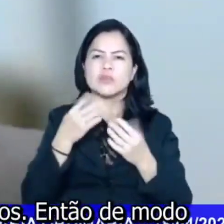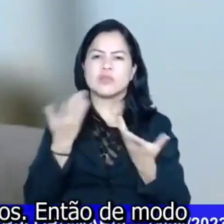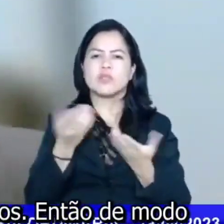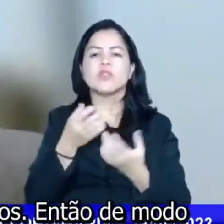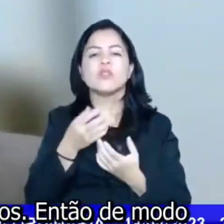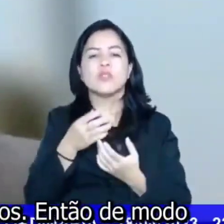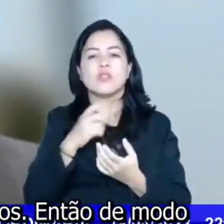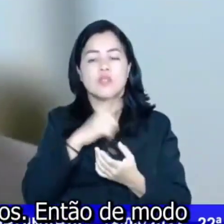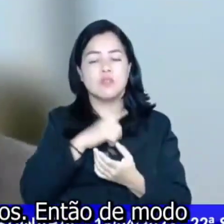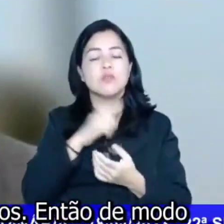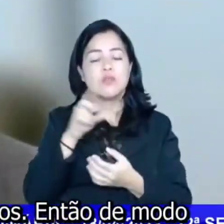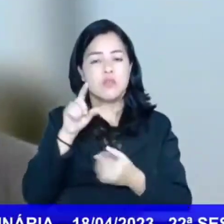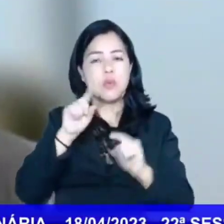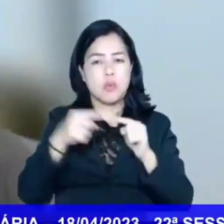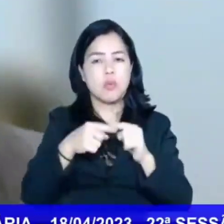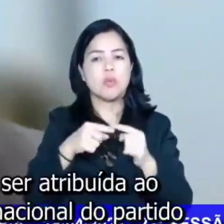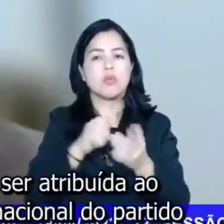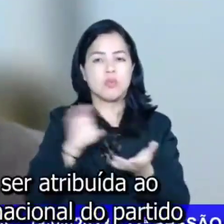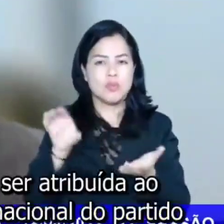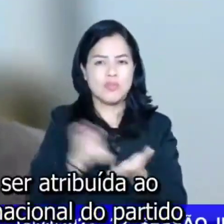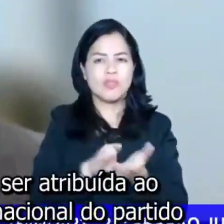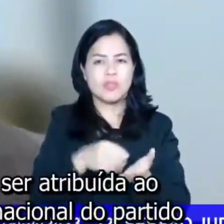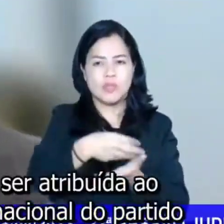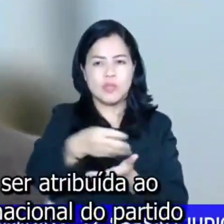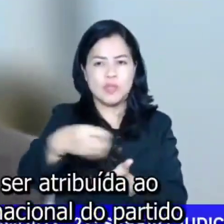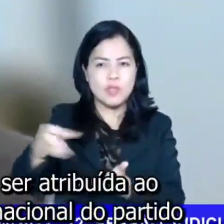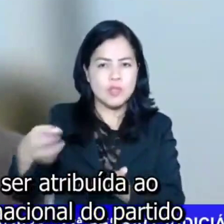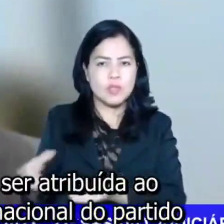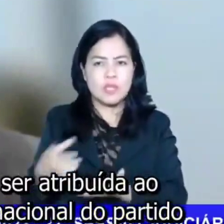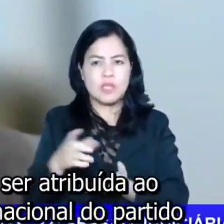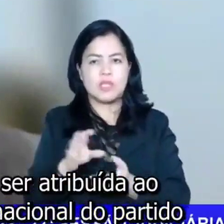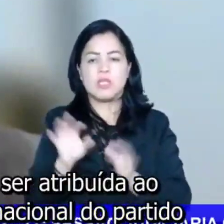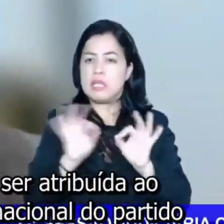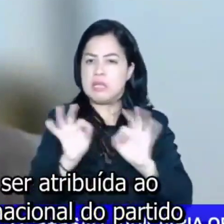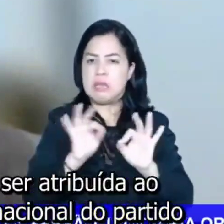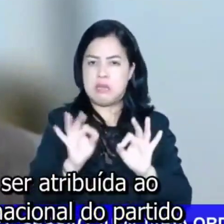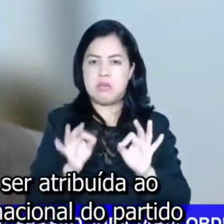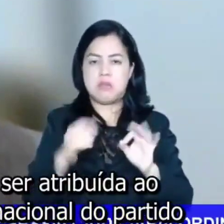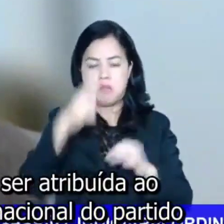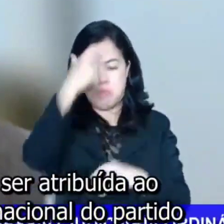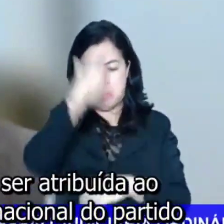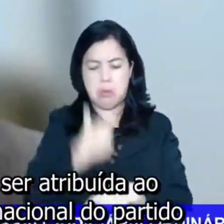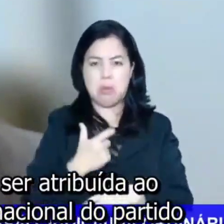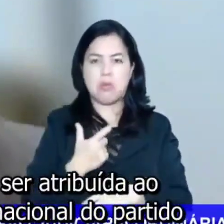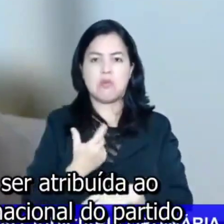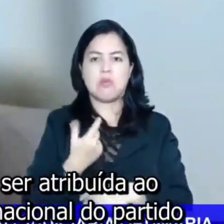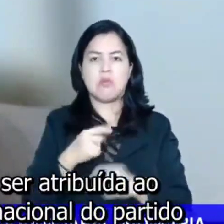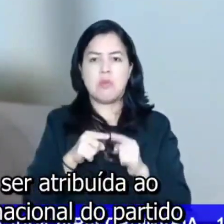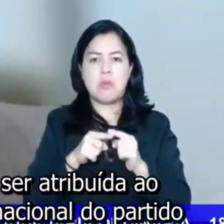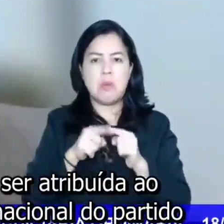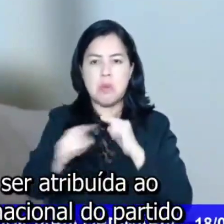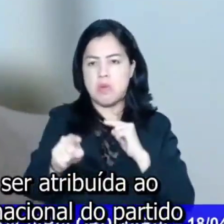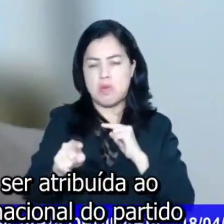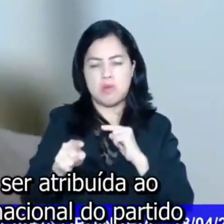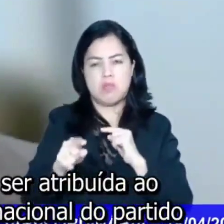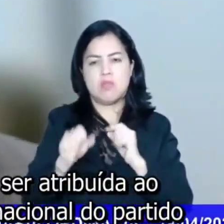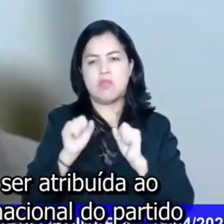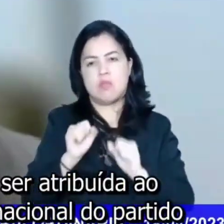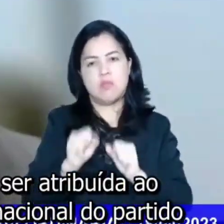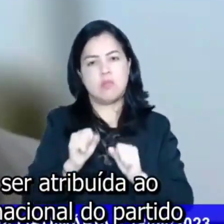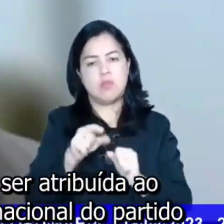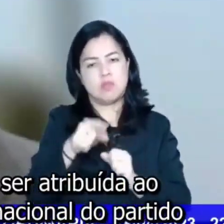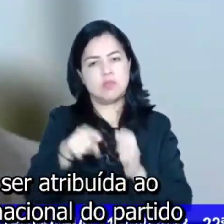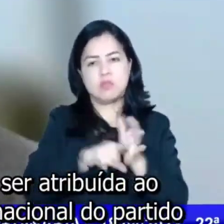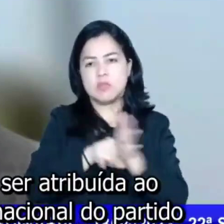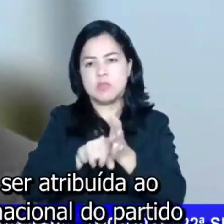a distribuição desses recursos. Então, de modo que nenhuma conduta abusiva pode ser atribuída ao